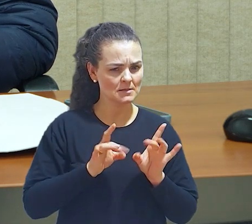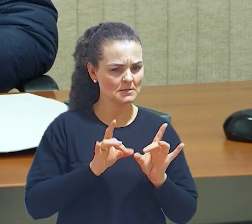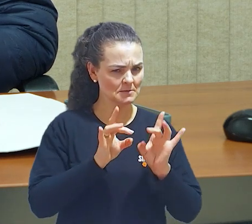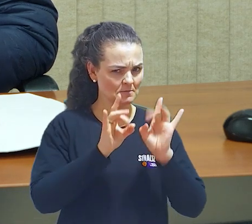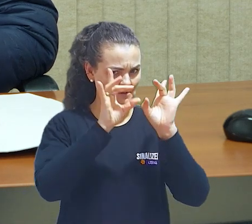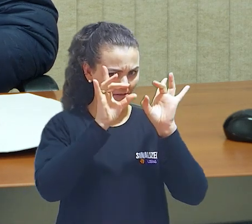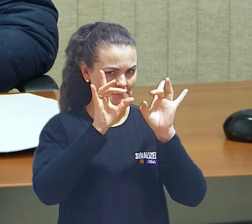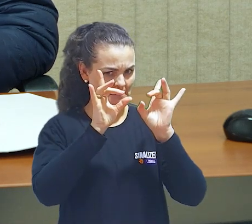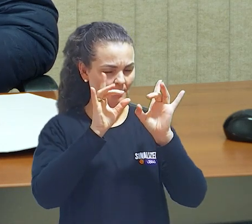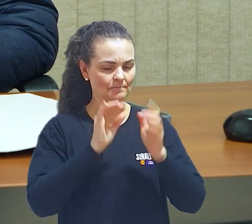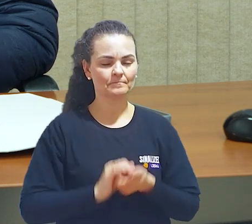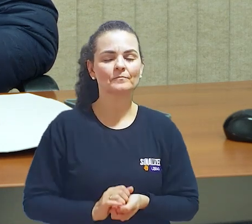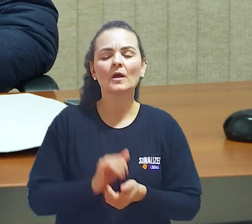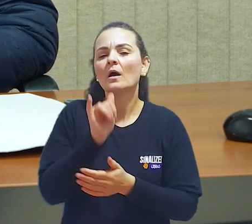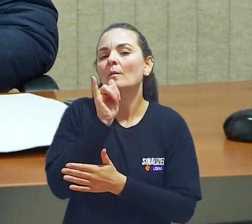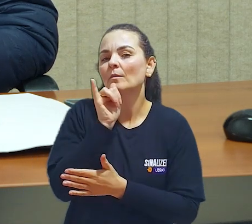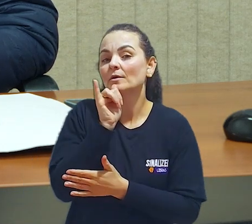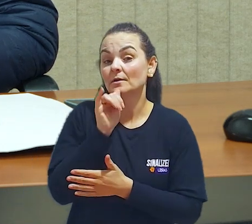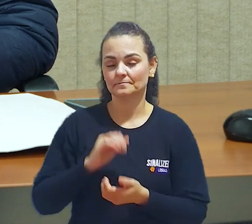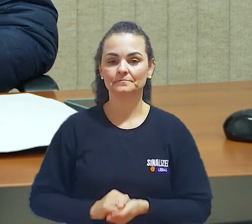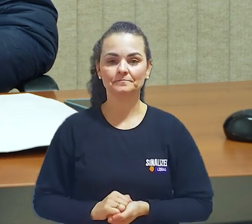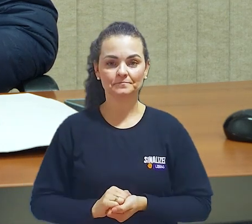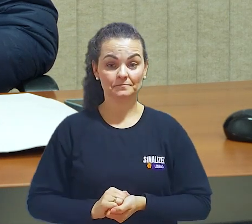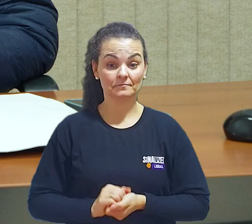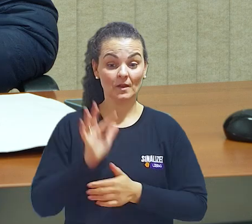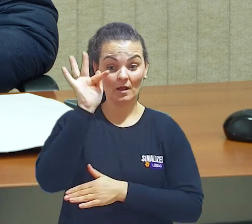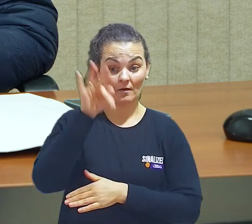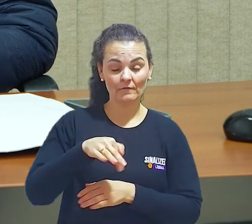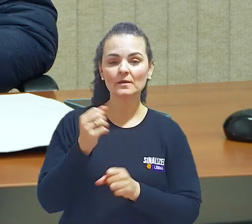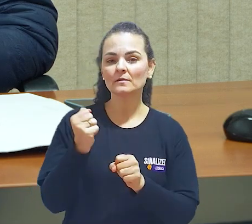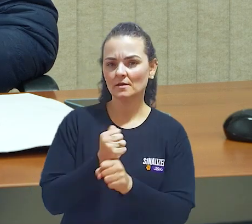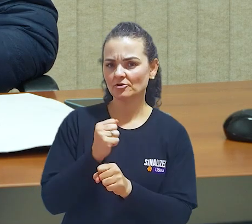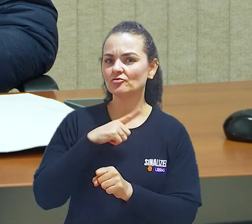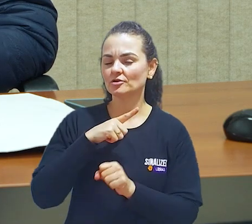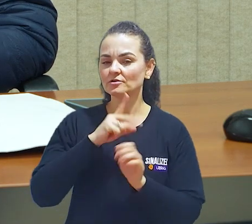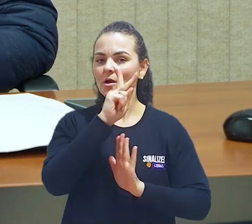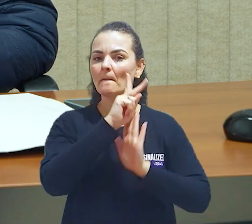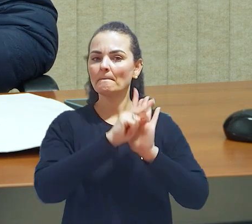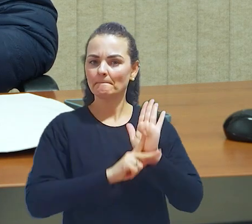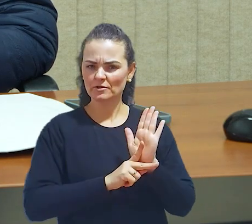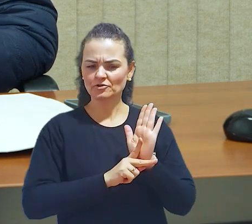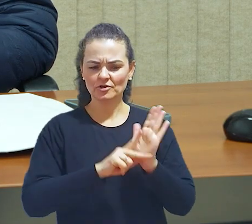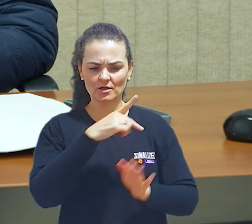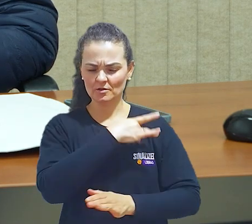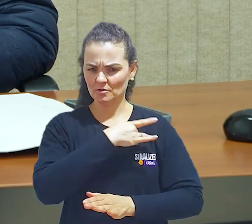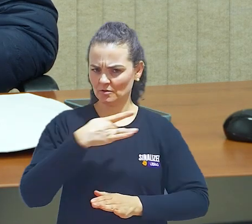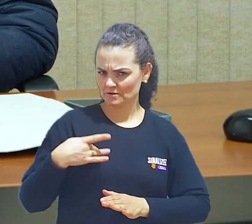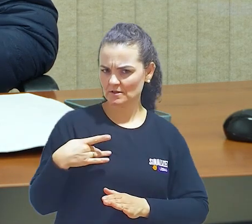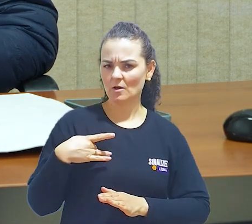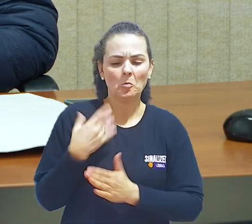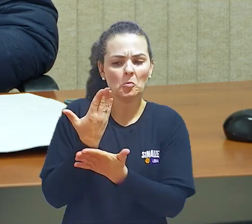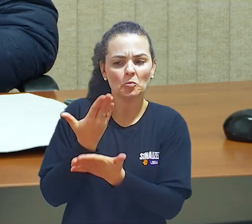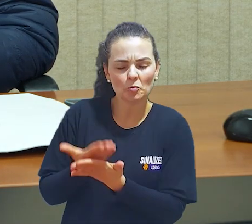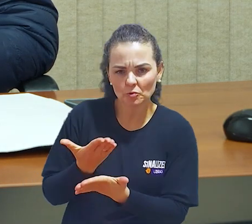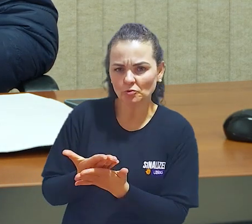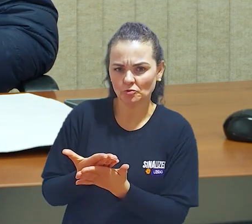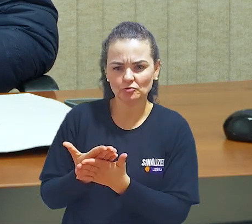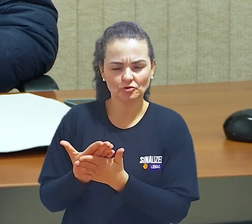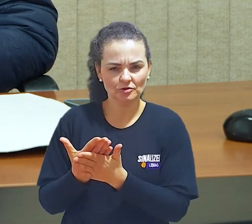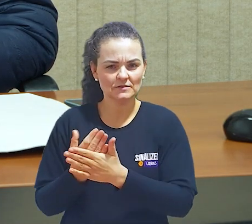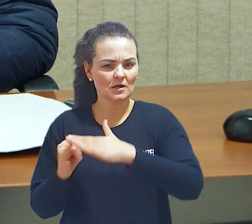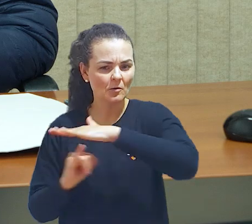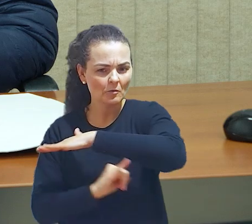especial. Por exemplo, teremos até o final do ano algum projeto voltado para saúde, educação,